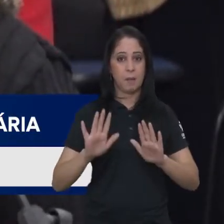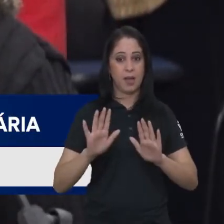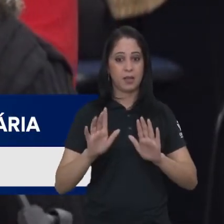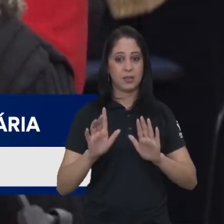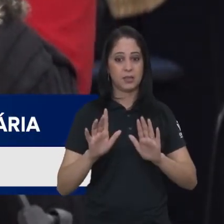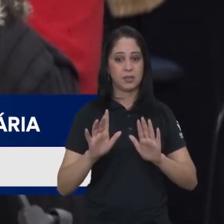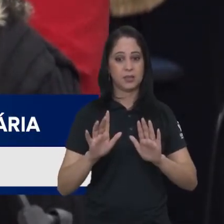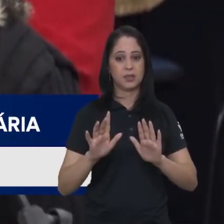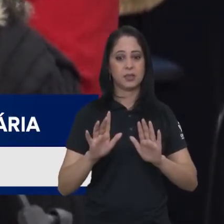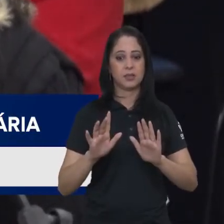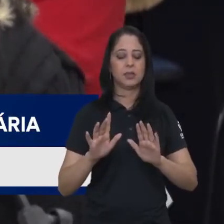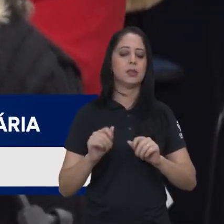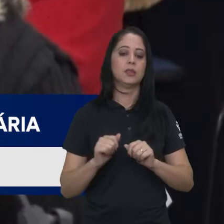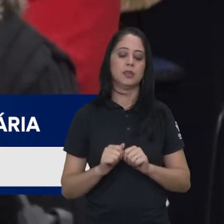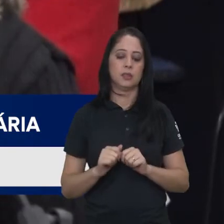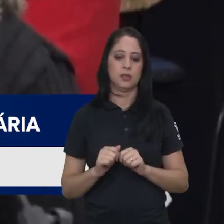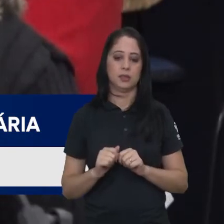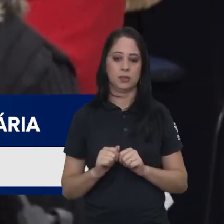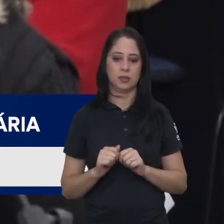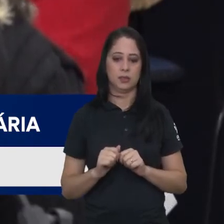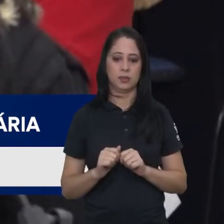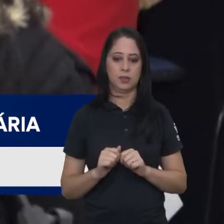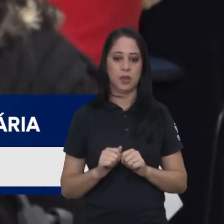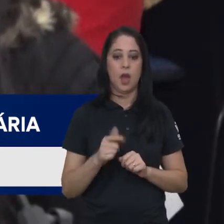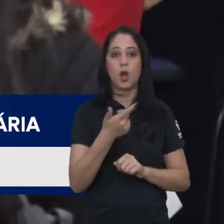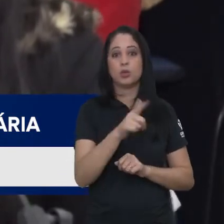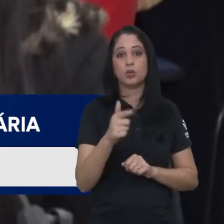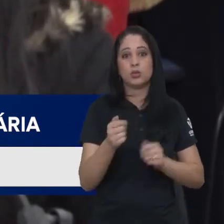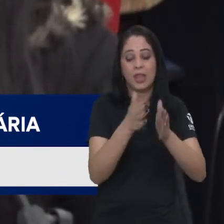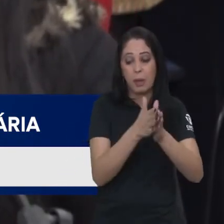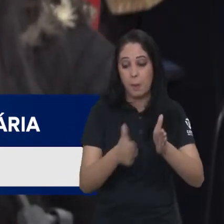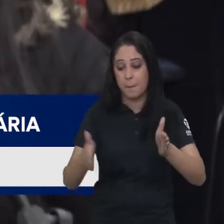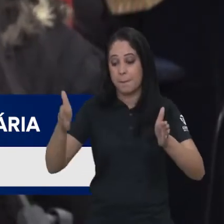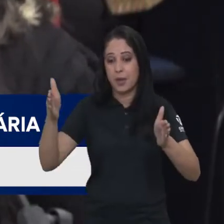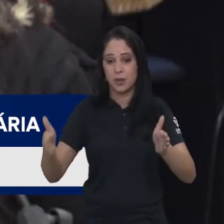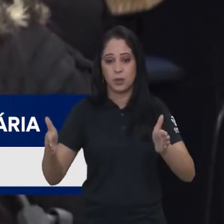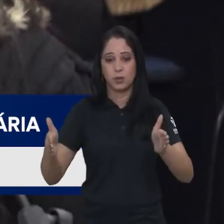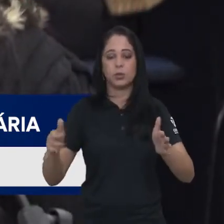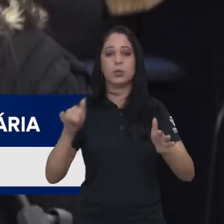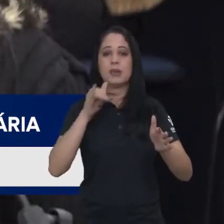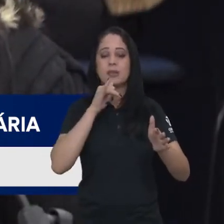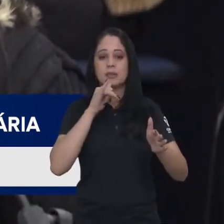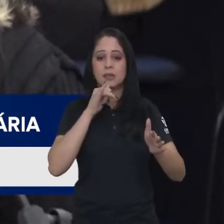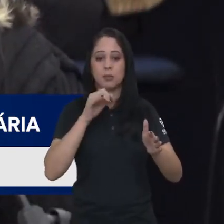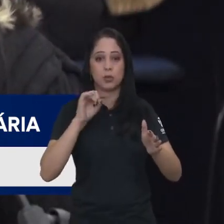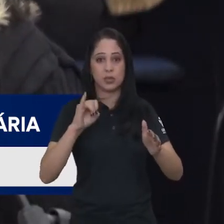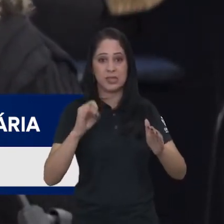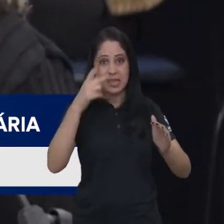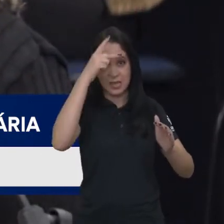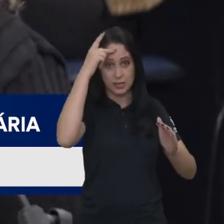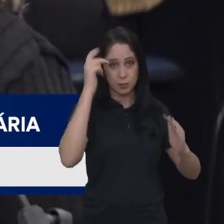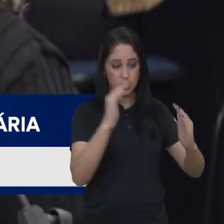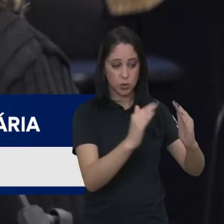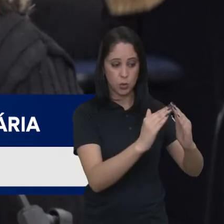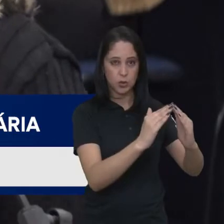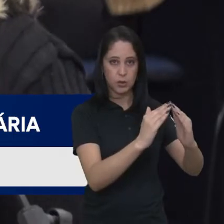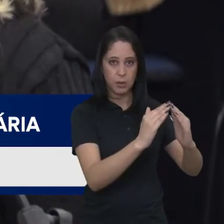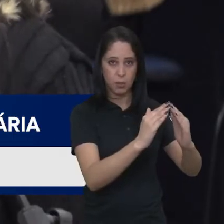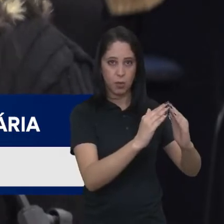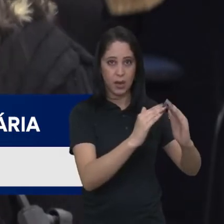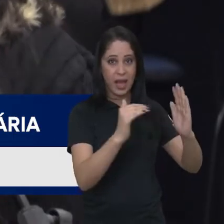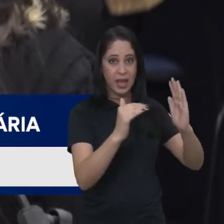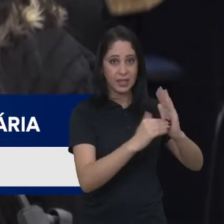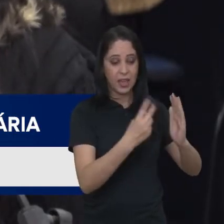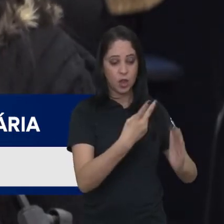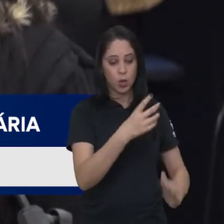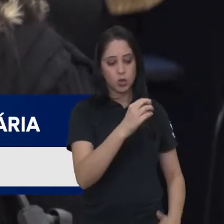A legitimação de posse, não. Ela não determina o marco temporal. E ela diz que para as pessoas que estão lá até o 2016,